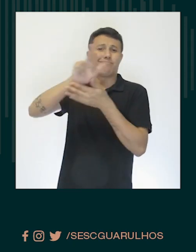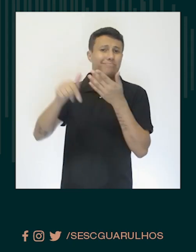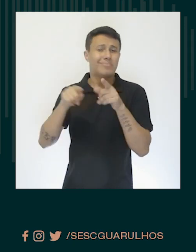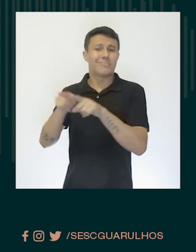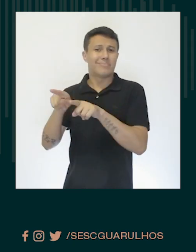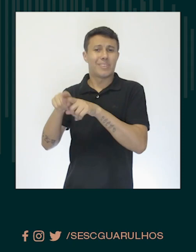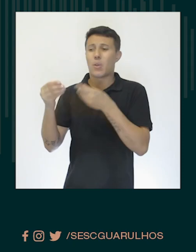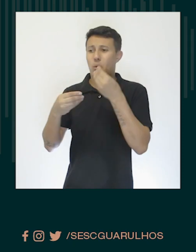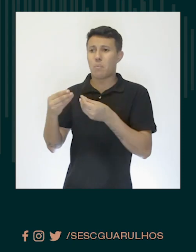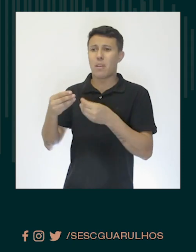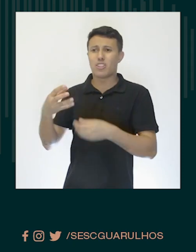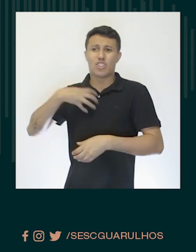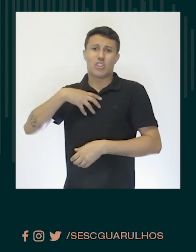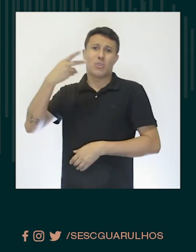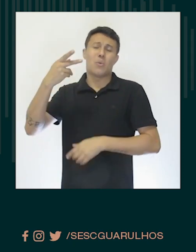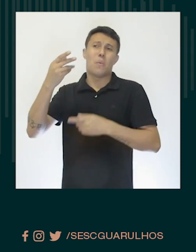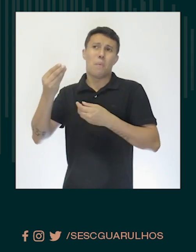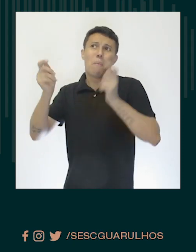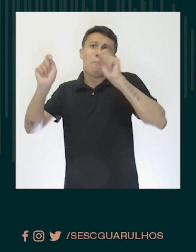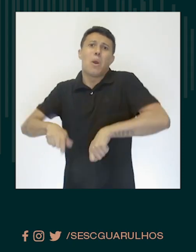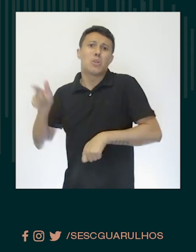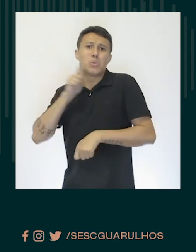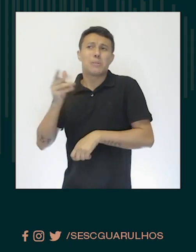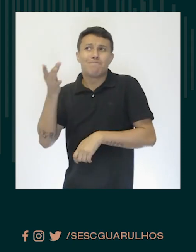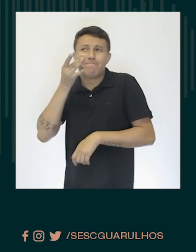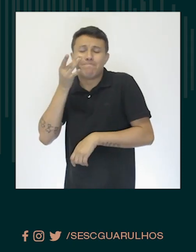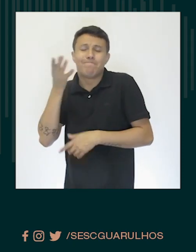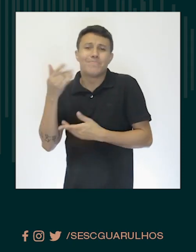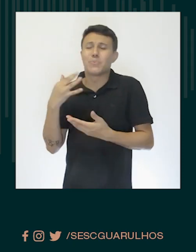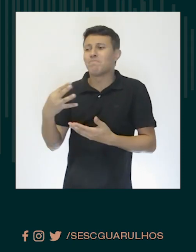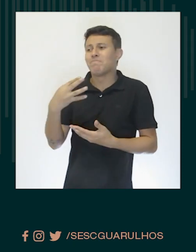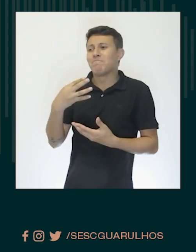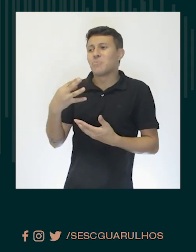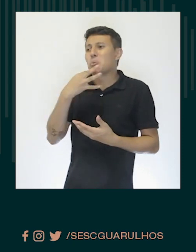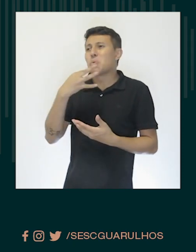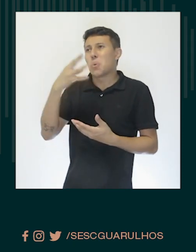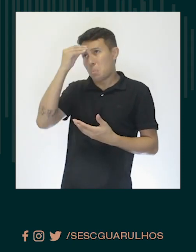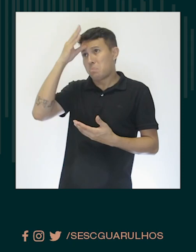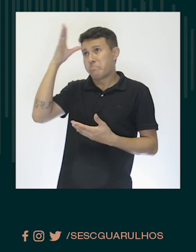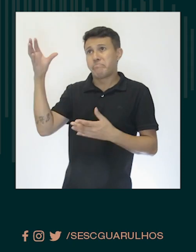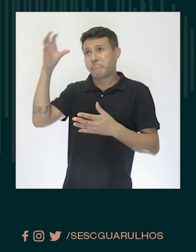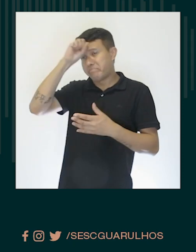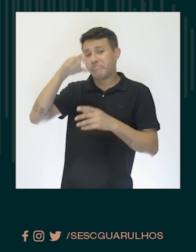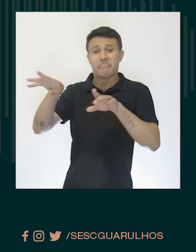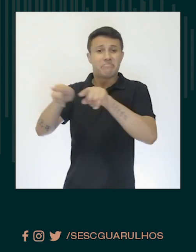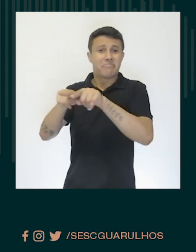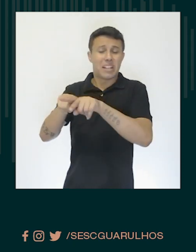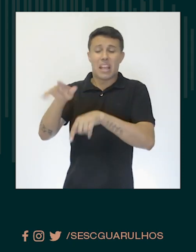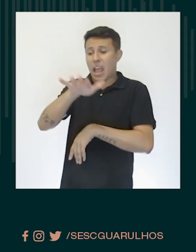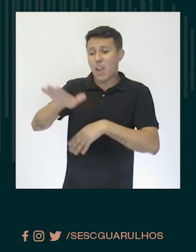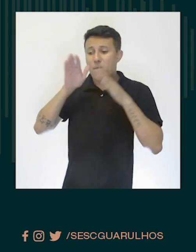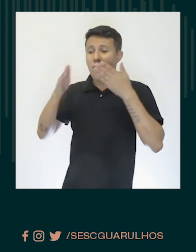que pode, né, atualmente, esse tipo de conhecimento. Então, meu trabalho está se dando